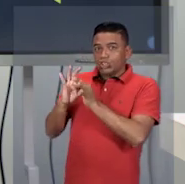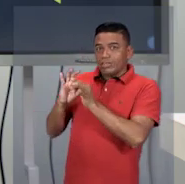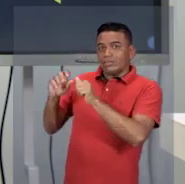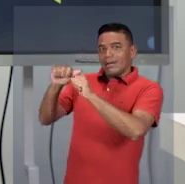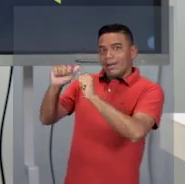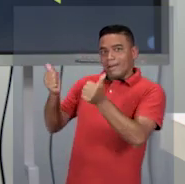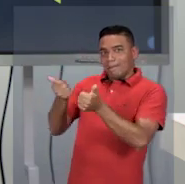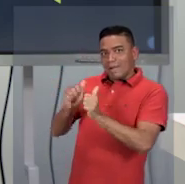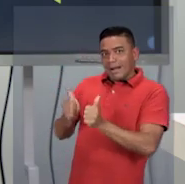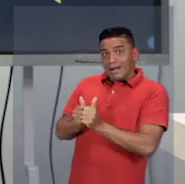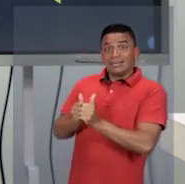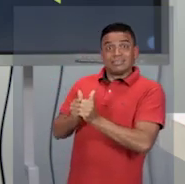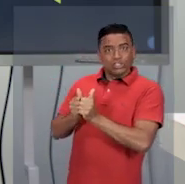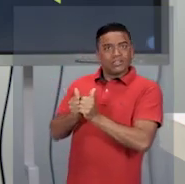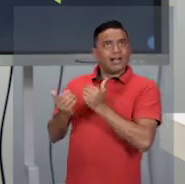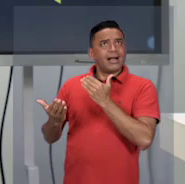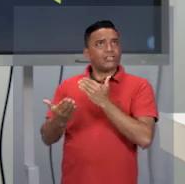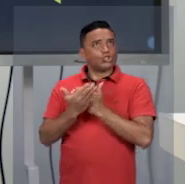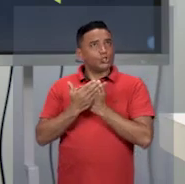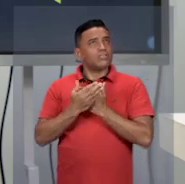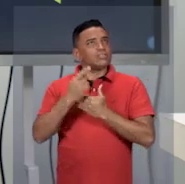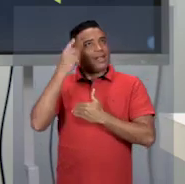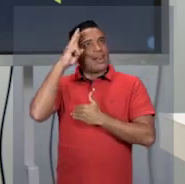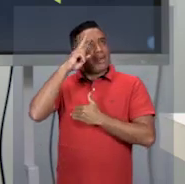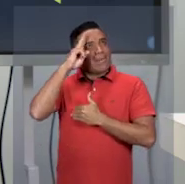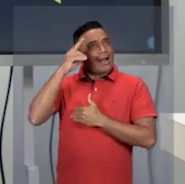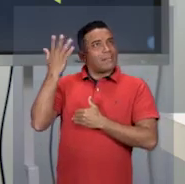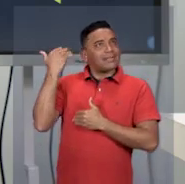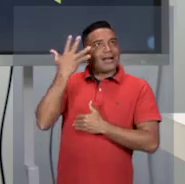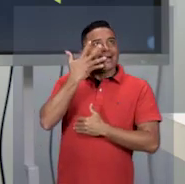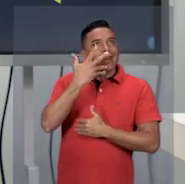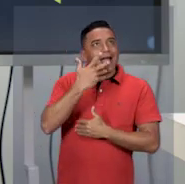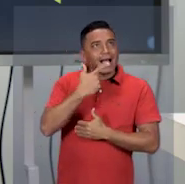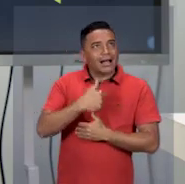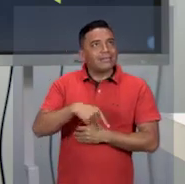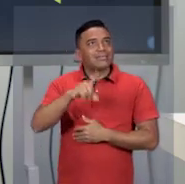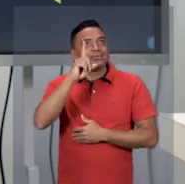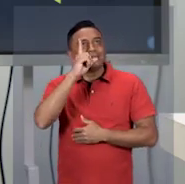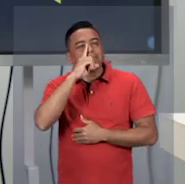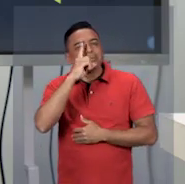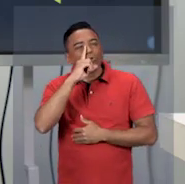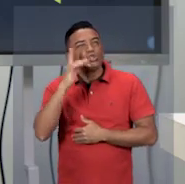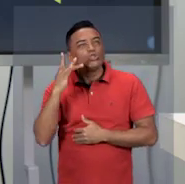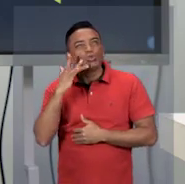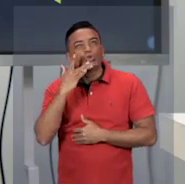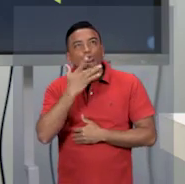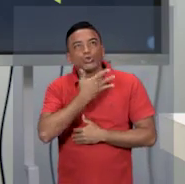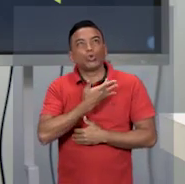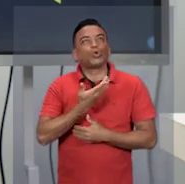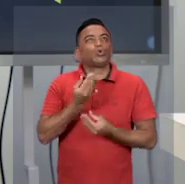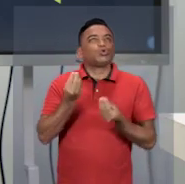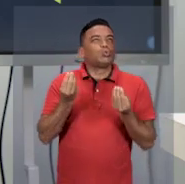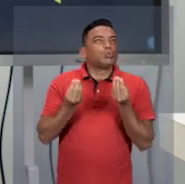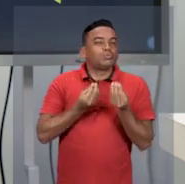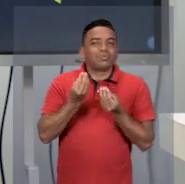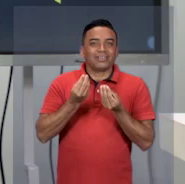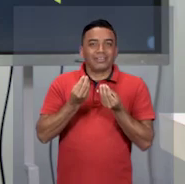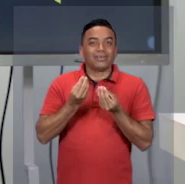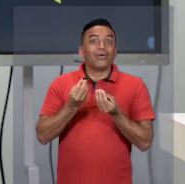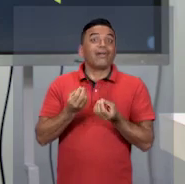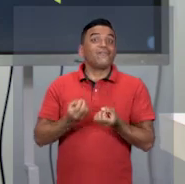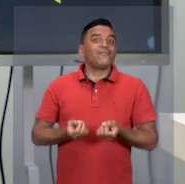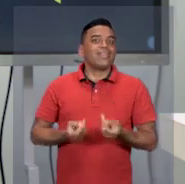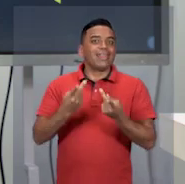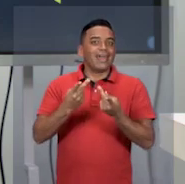te fazendo ir atrás de um donut. Ele fala, olha, do not forget the child in you. Não se esqueça. Ele quer vender um